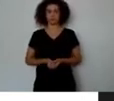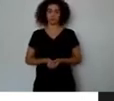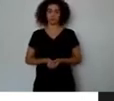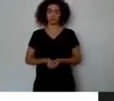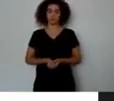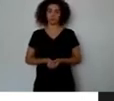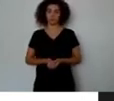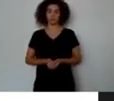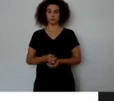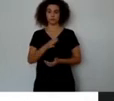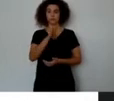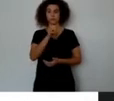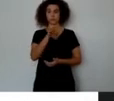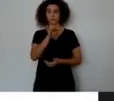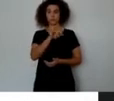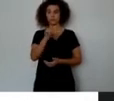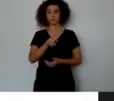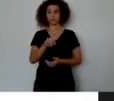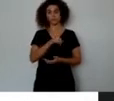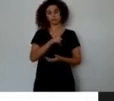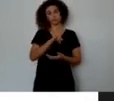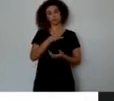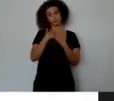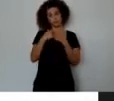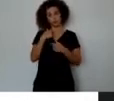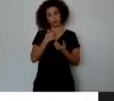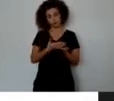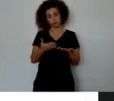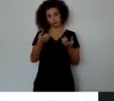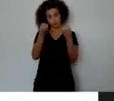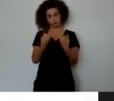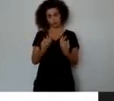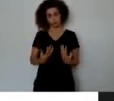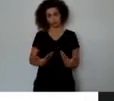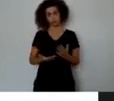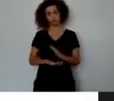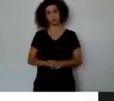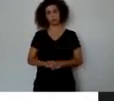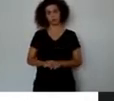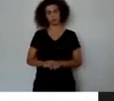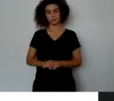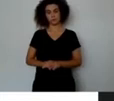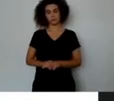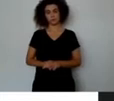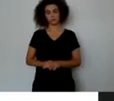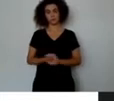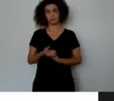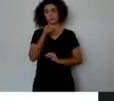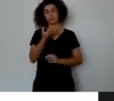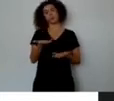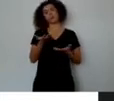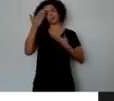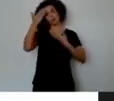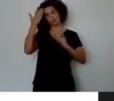Beatriz, se quiser, pode começar também falando da. Queria agradecer o